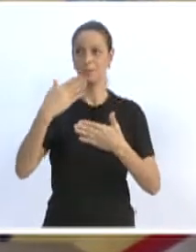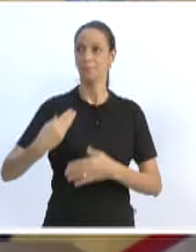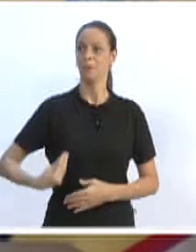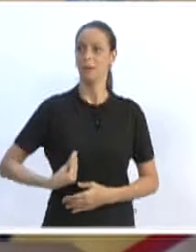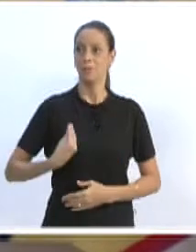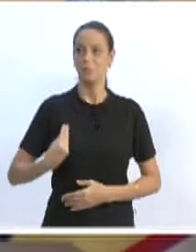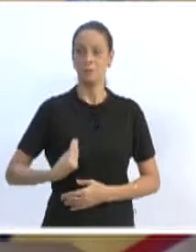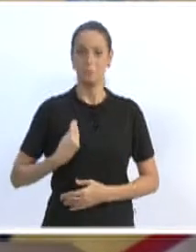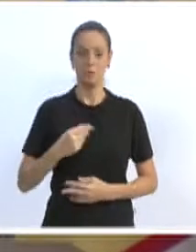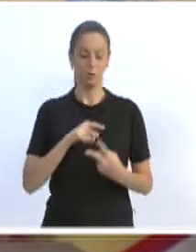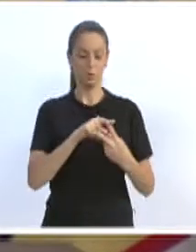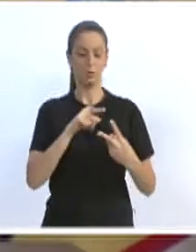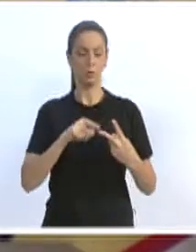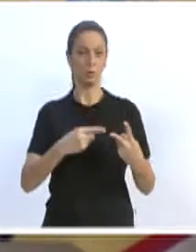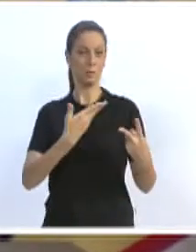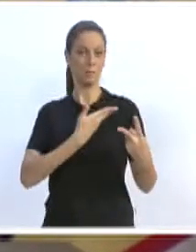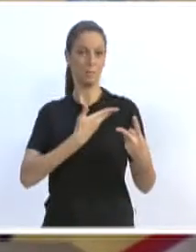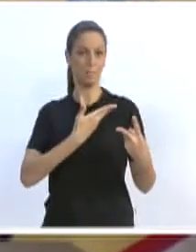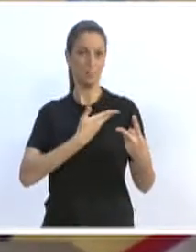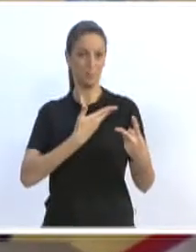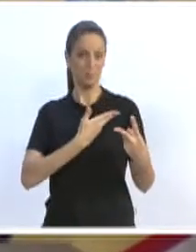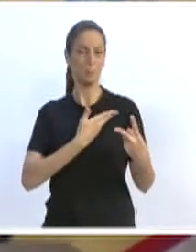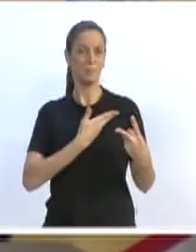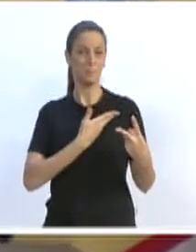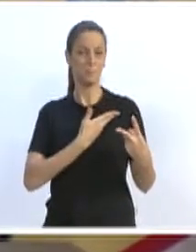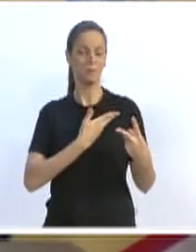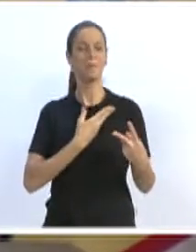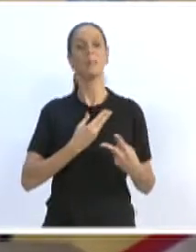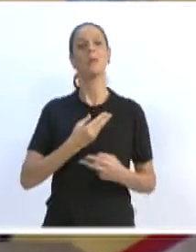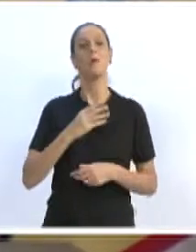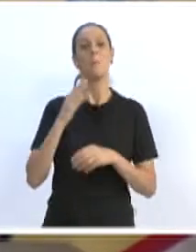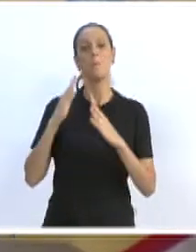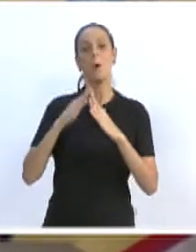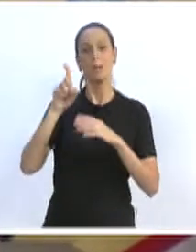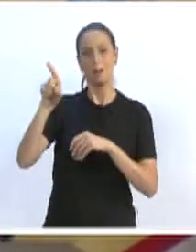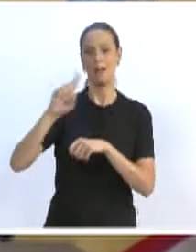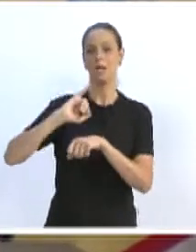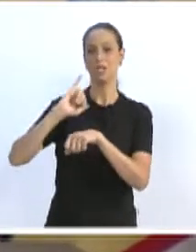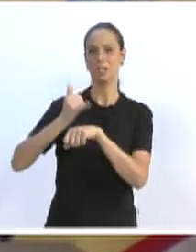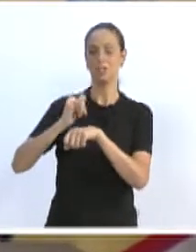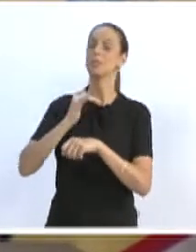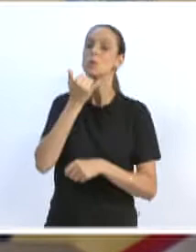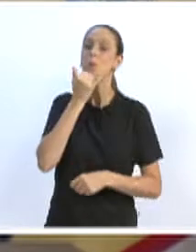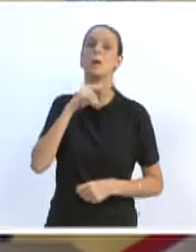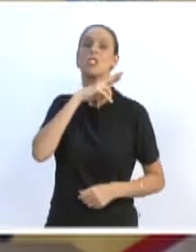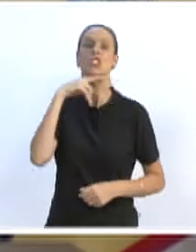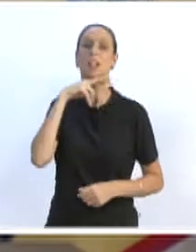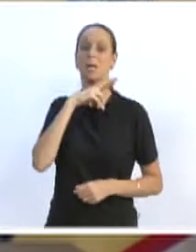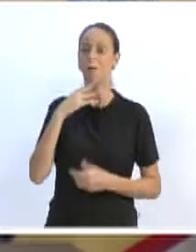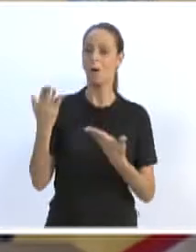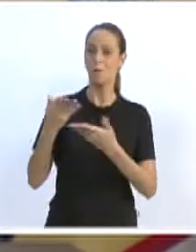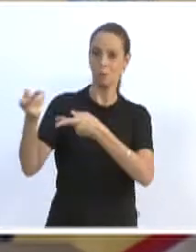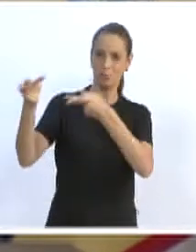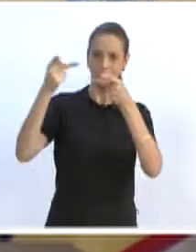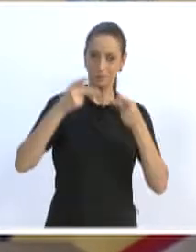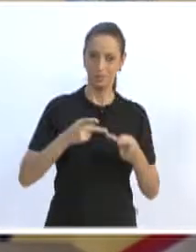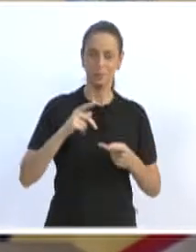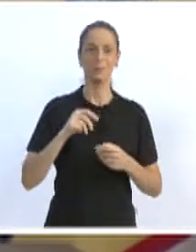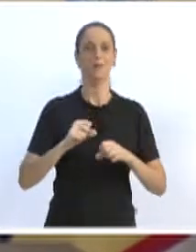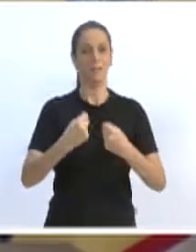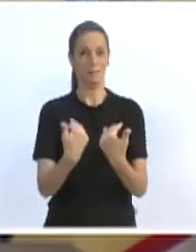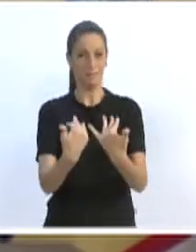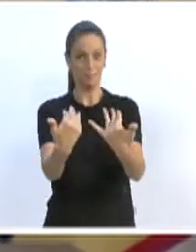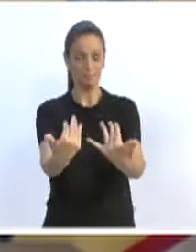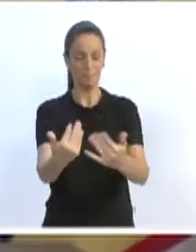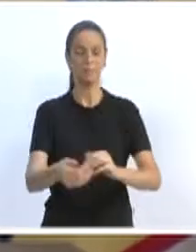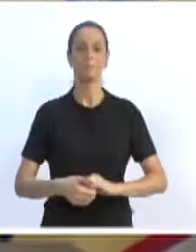de dois ilustres amigos meus de jaraguá do sul roberto é mas se fazem presente aqui na platéia